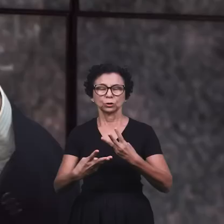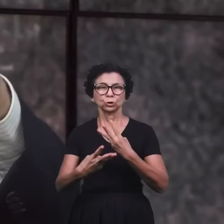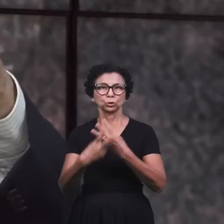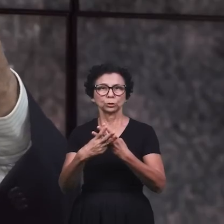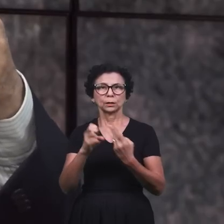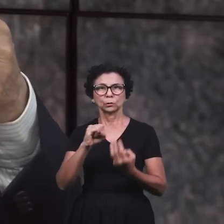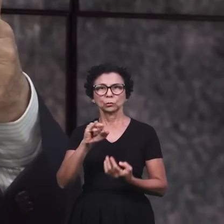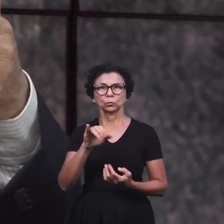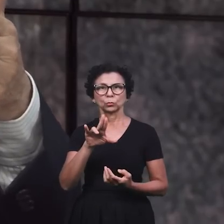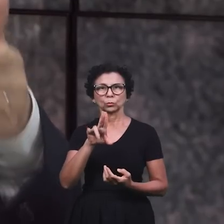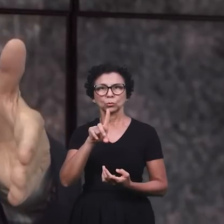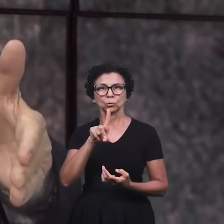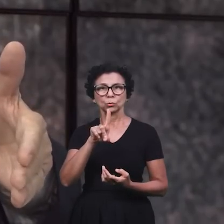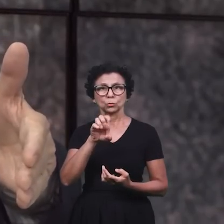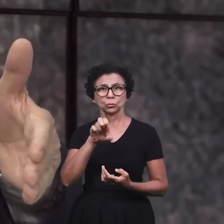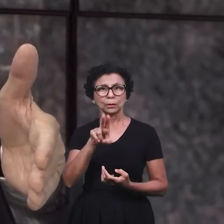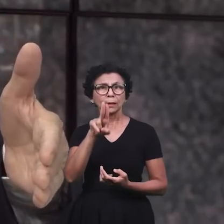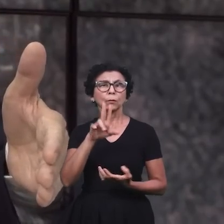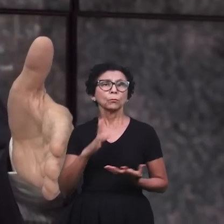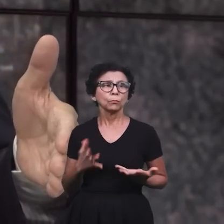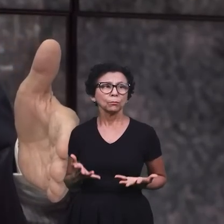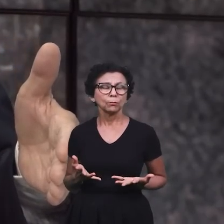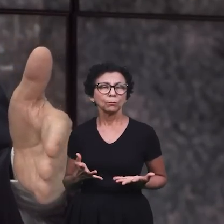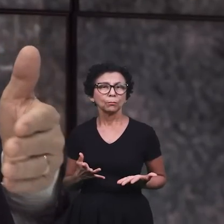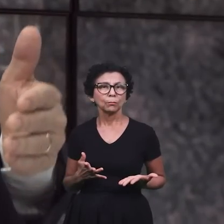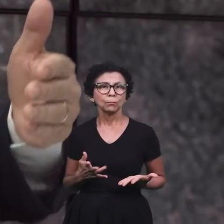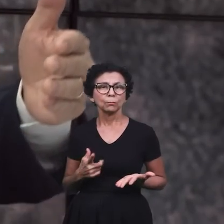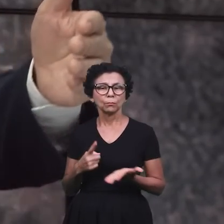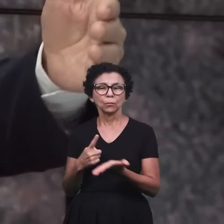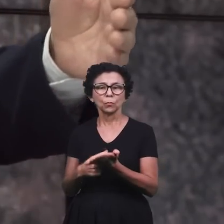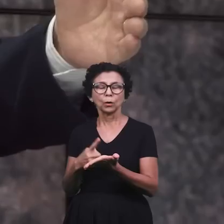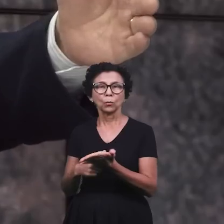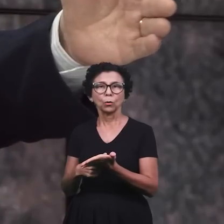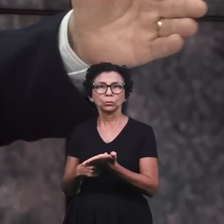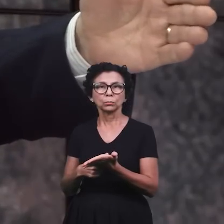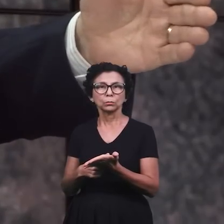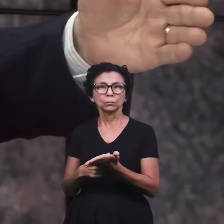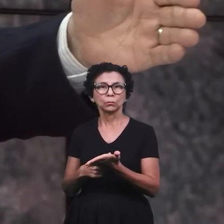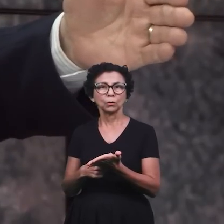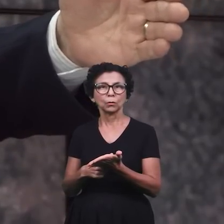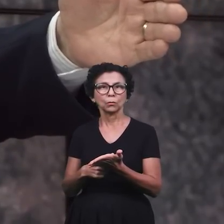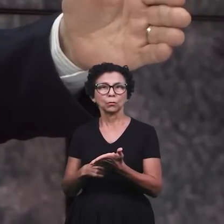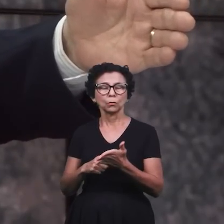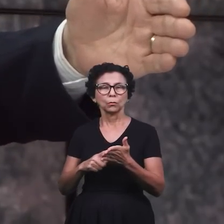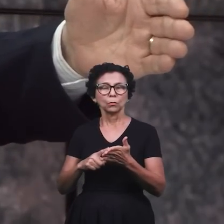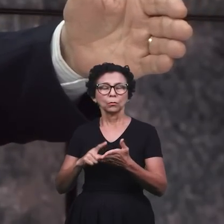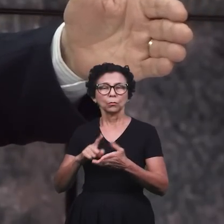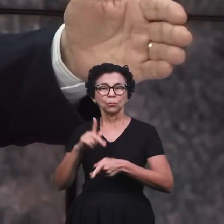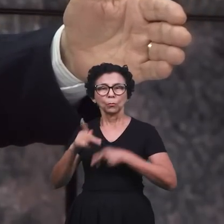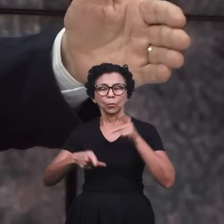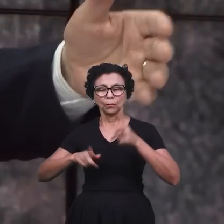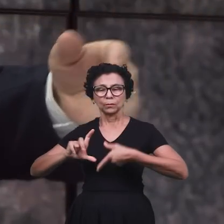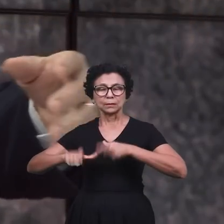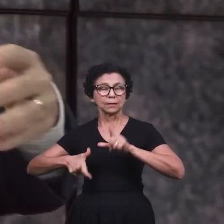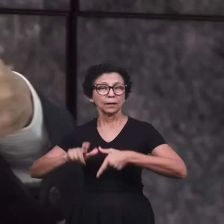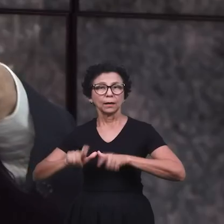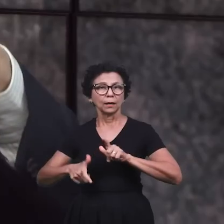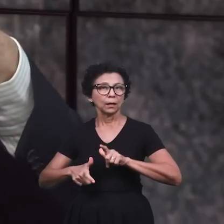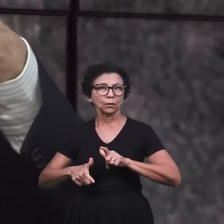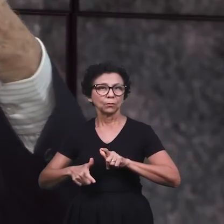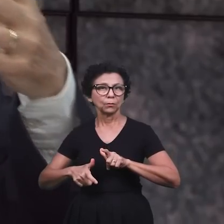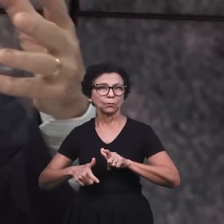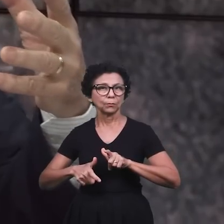Portanto, o acordo foi feito com Israel. Bem colocado aqui pelo pastor Luiz Eugênio,